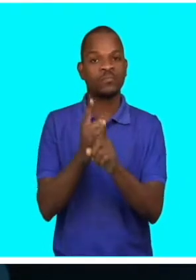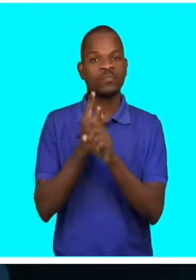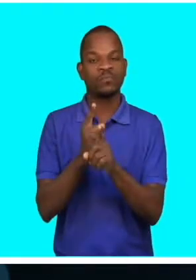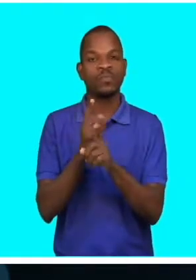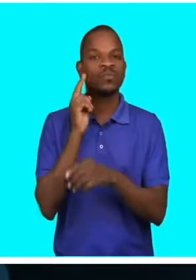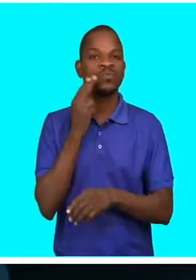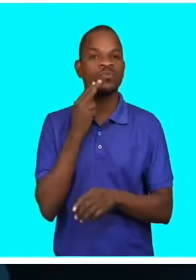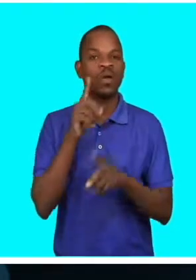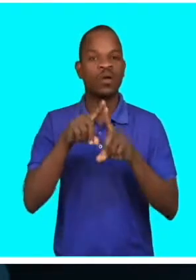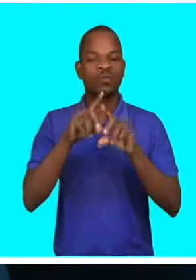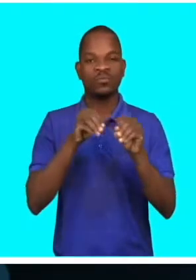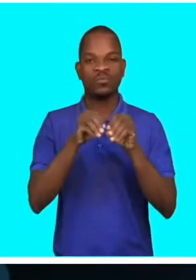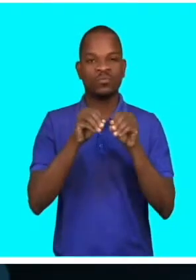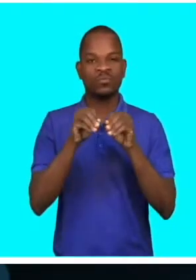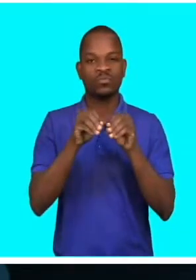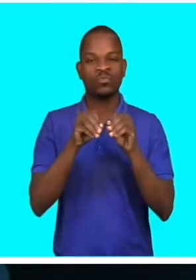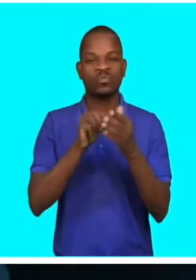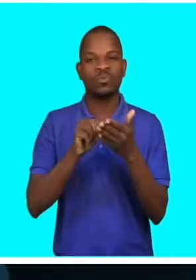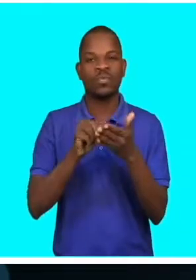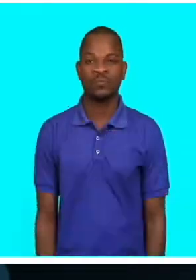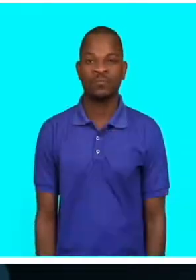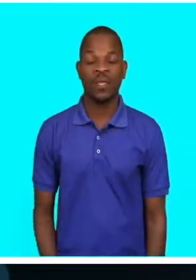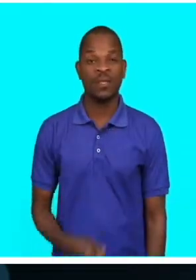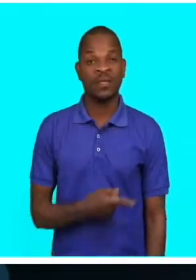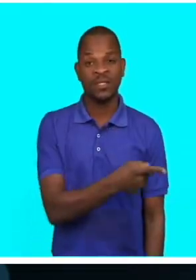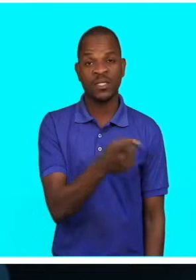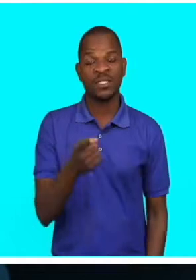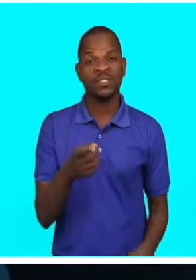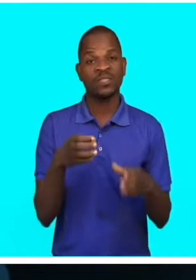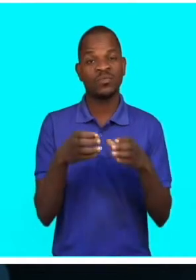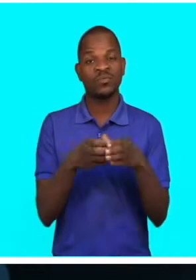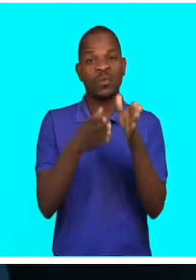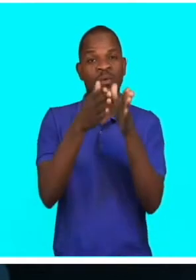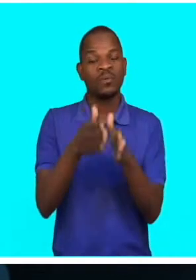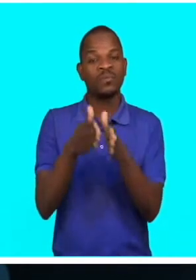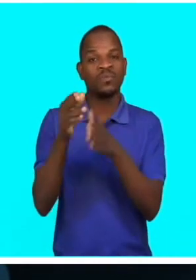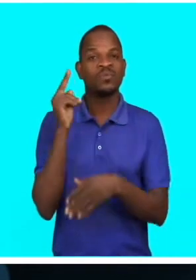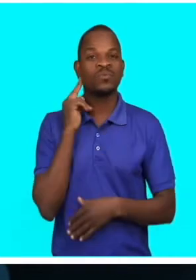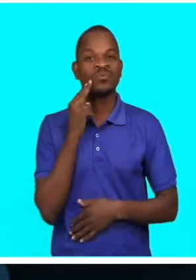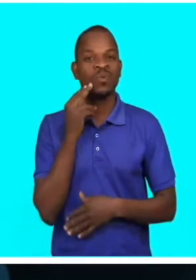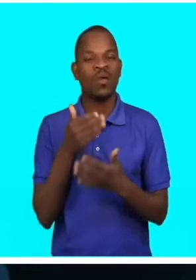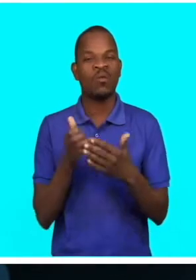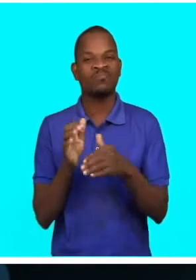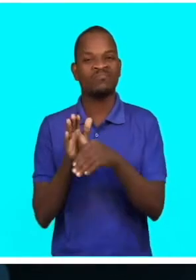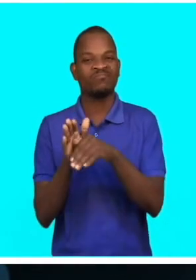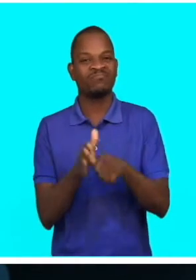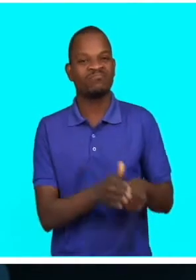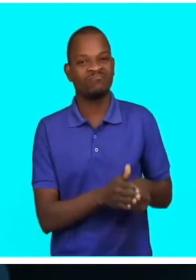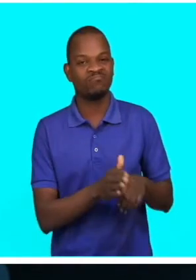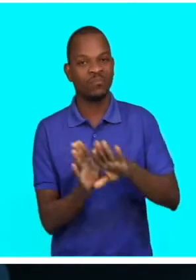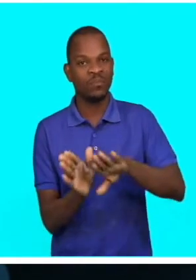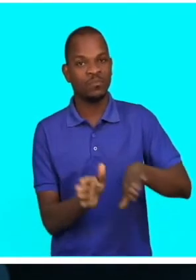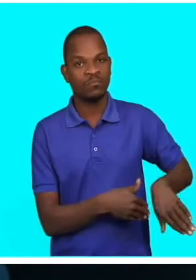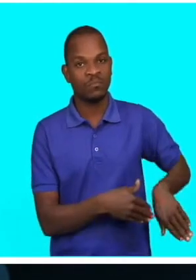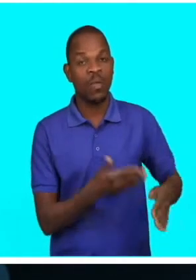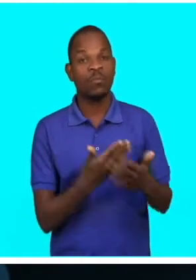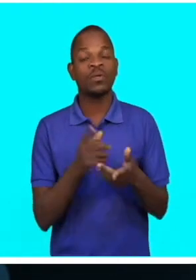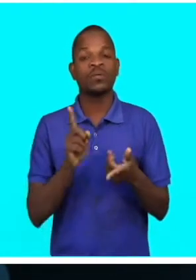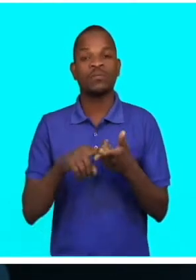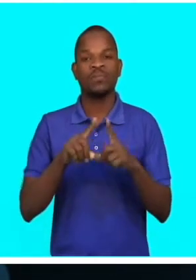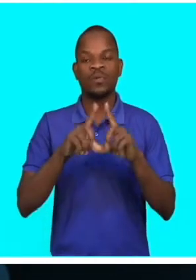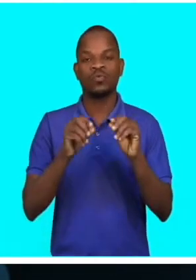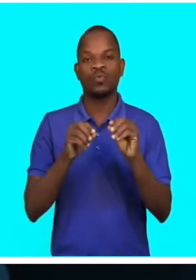não merecer a devida consideração. Esta camada está muito esquecida porque mesmo